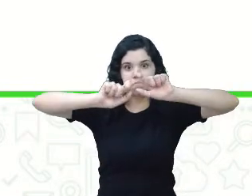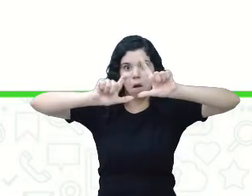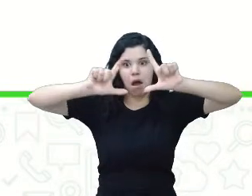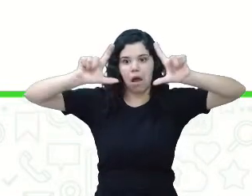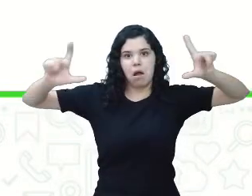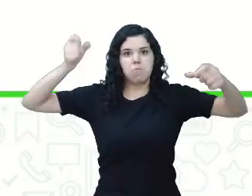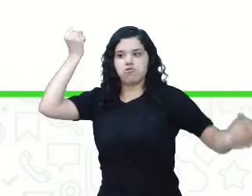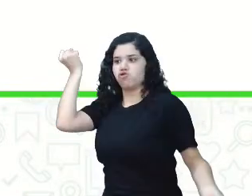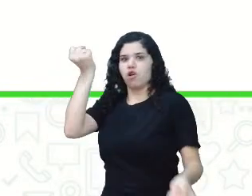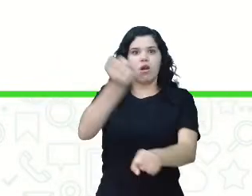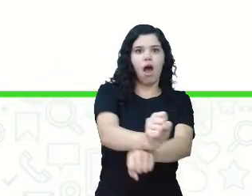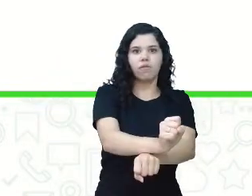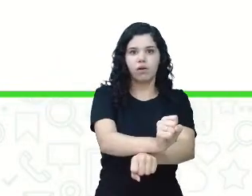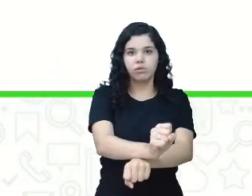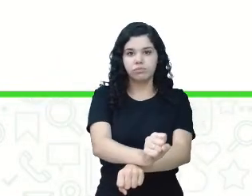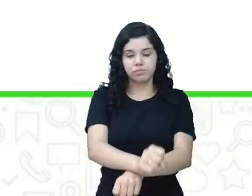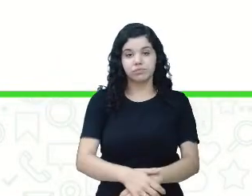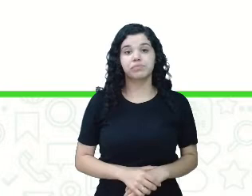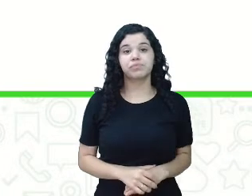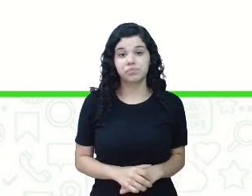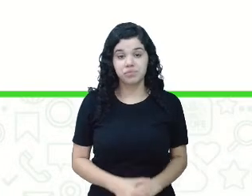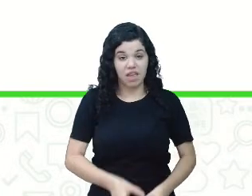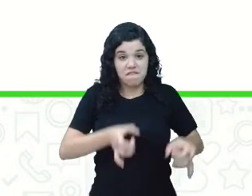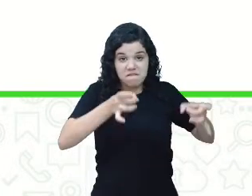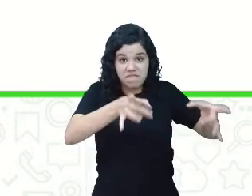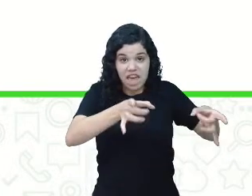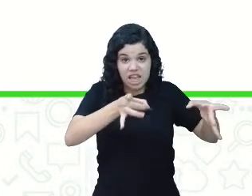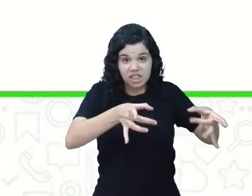principais jornais. Vende-se uma